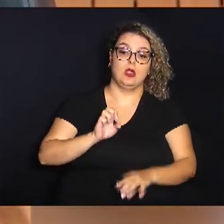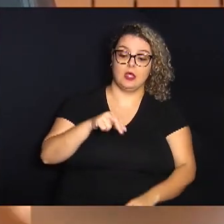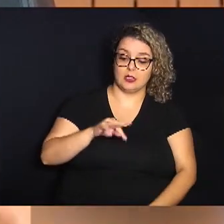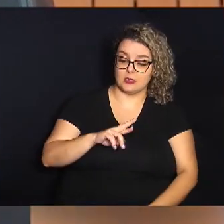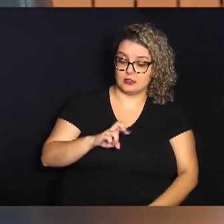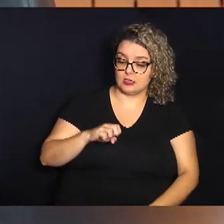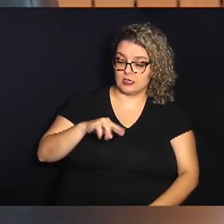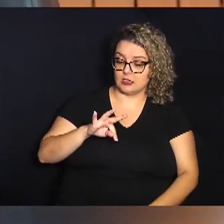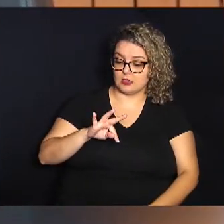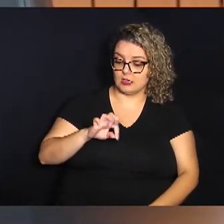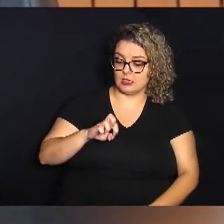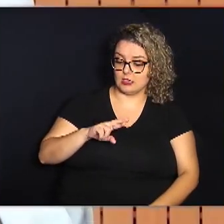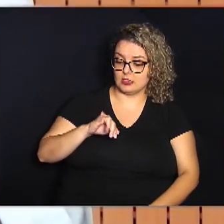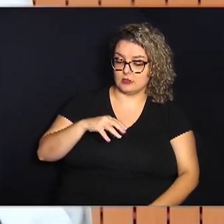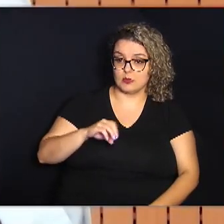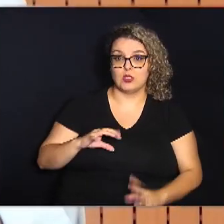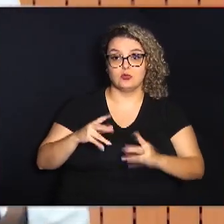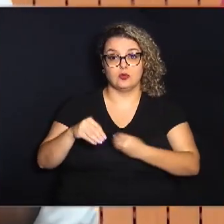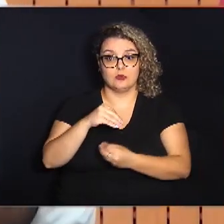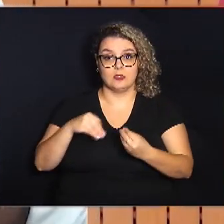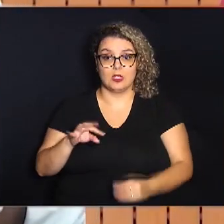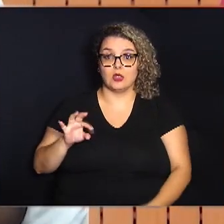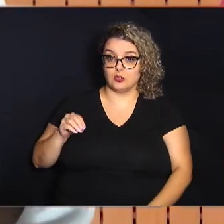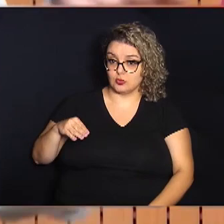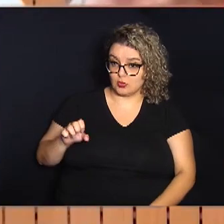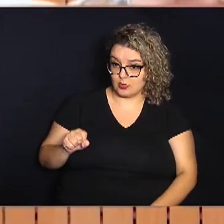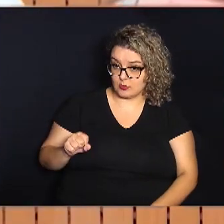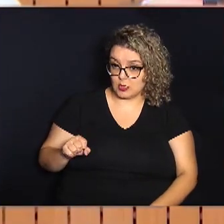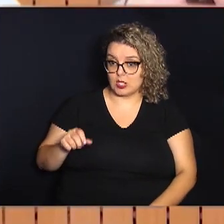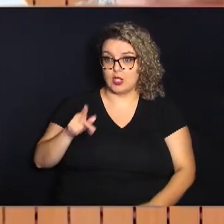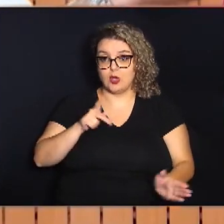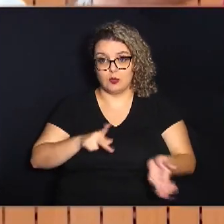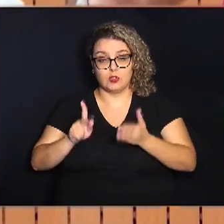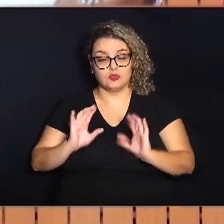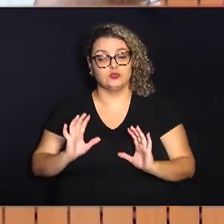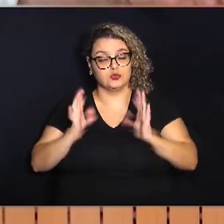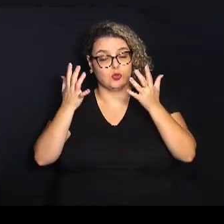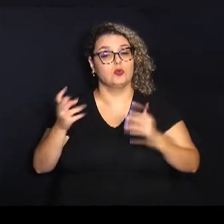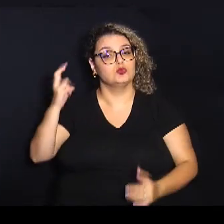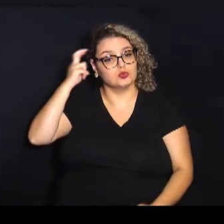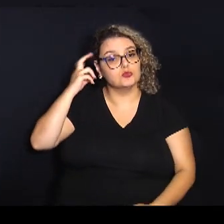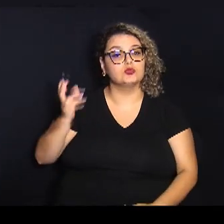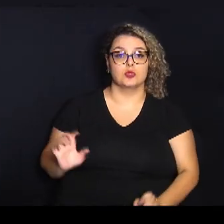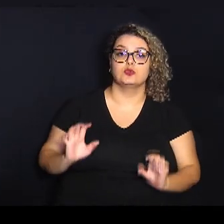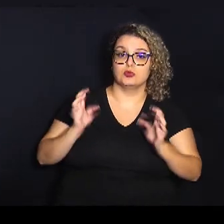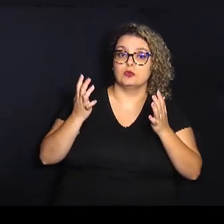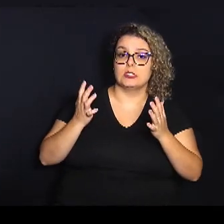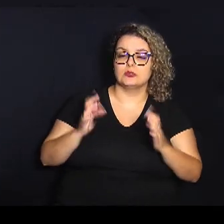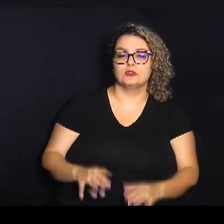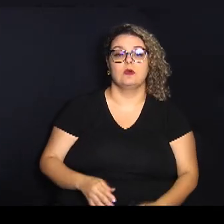e tudo que está ao redor, né? Thomas Felsberg, produtor cultural de eventos e projetos de games, fez uma